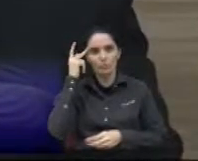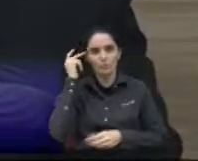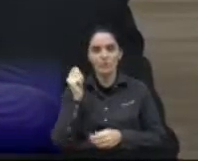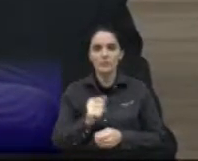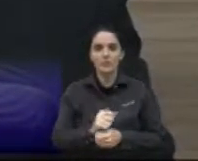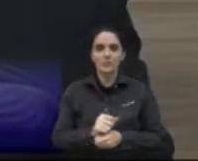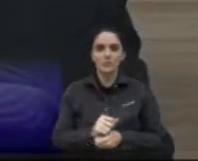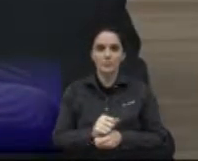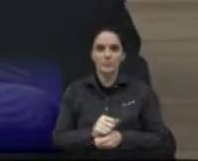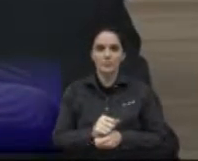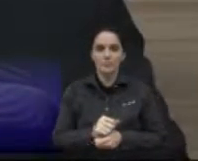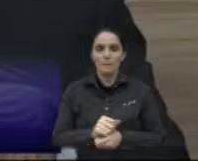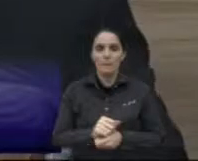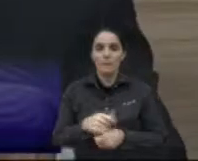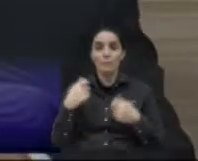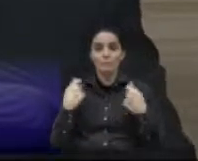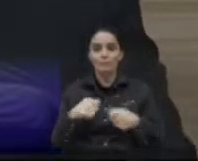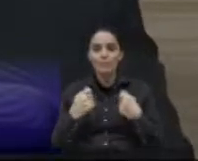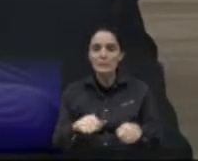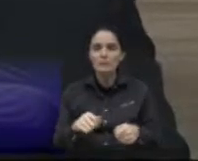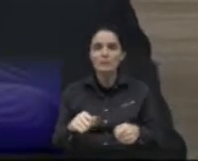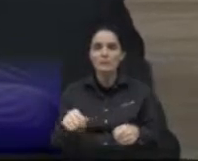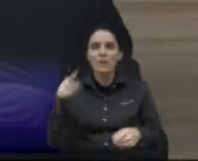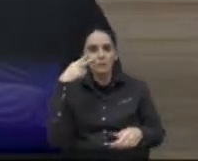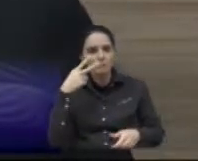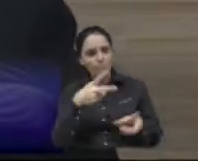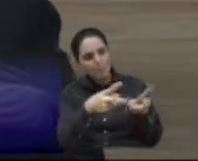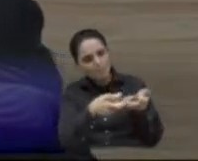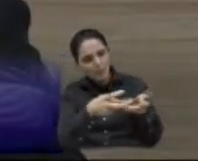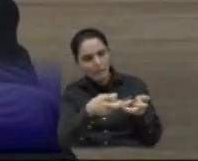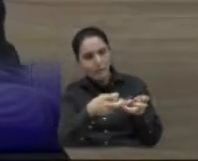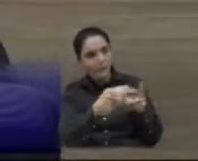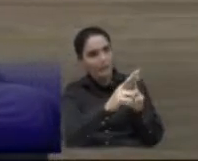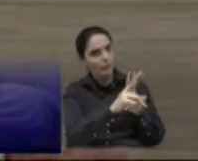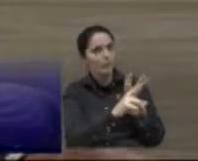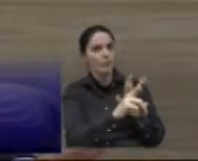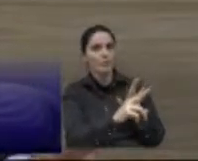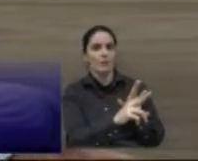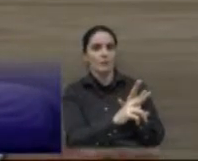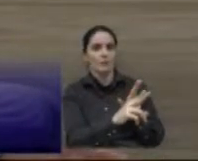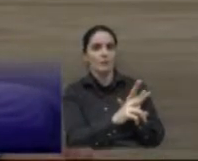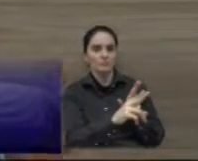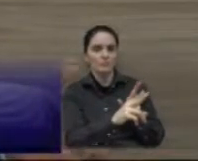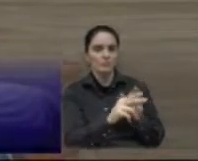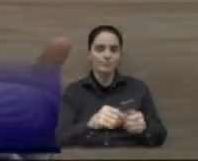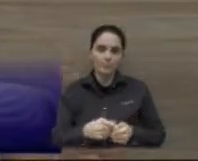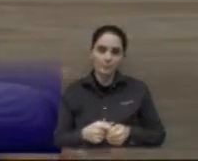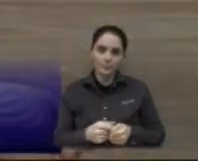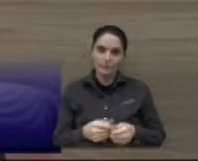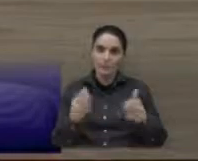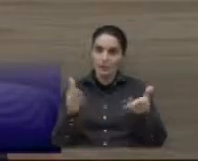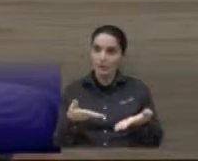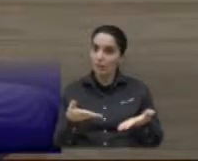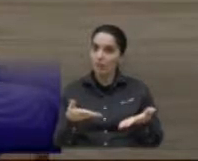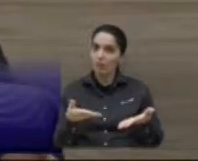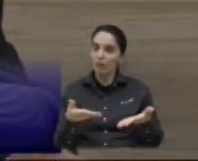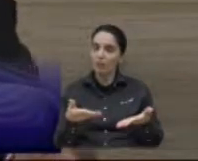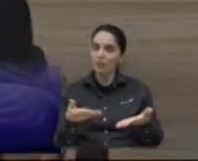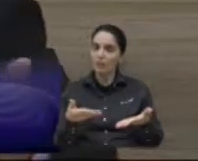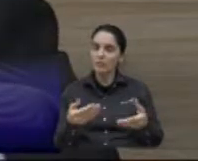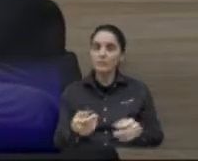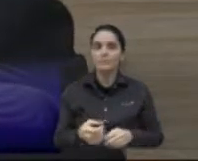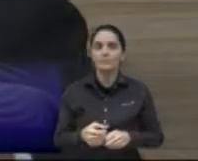o nosso olhar especial para essa situação. Infelizmente, em pleno século XXI,